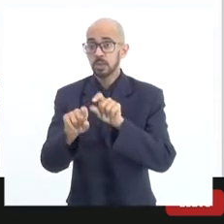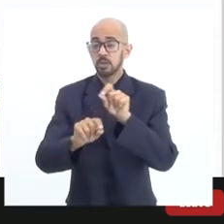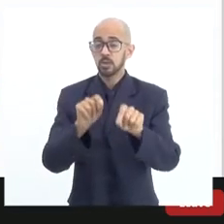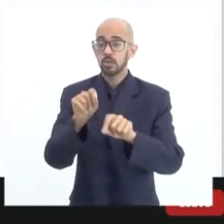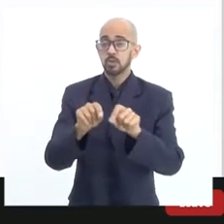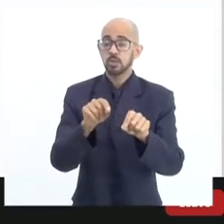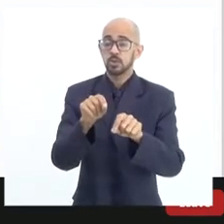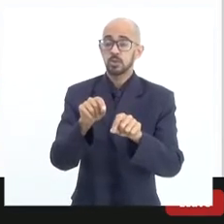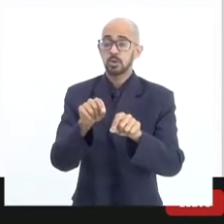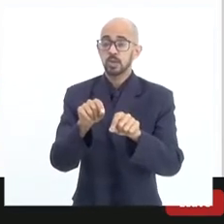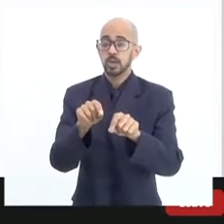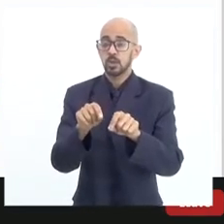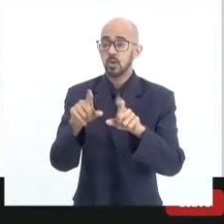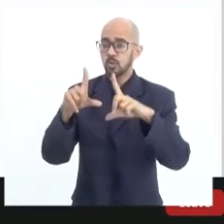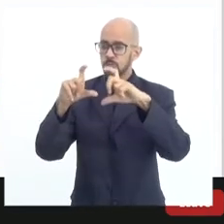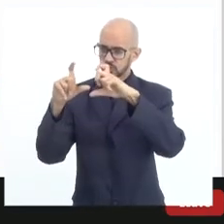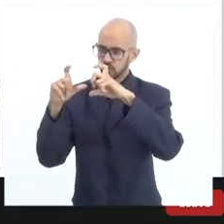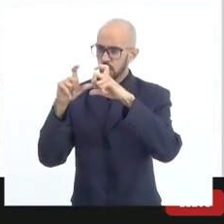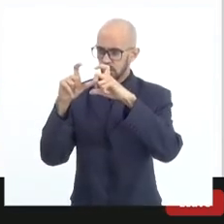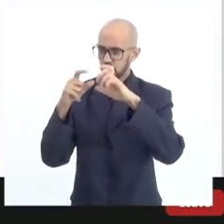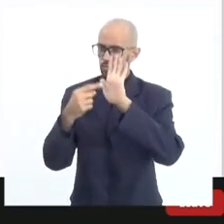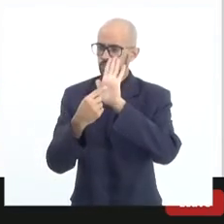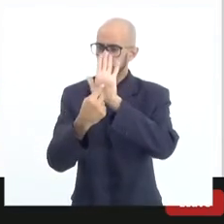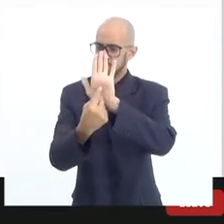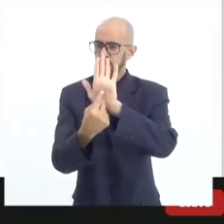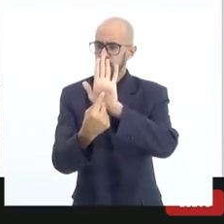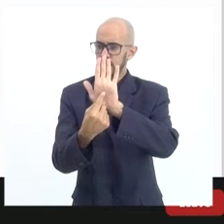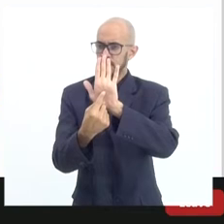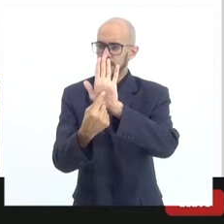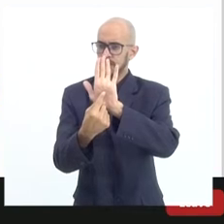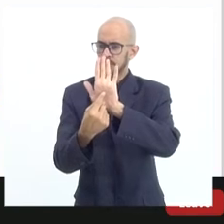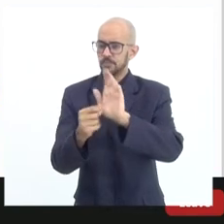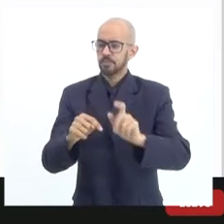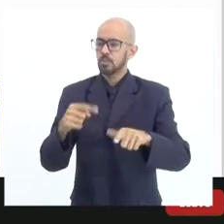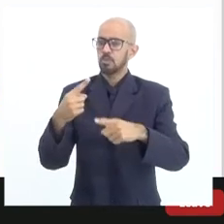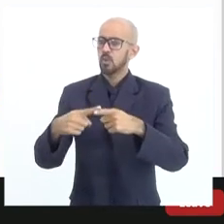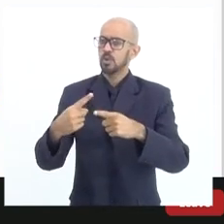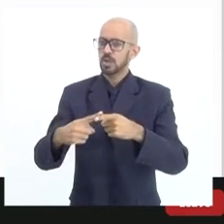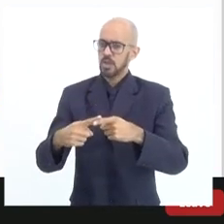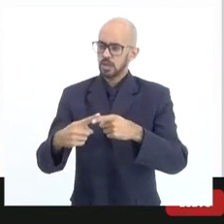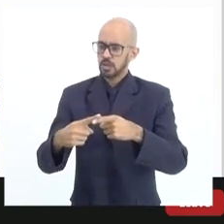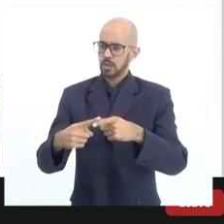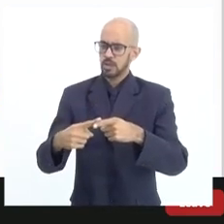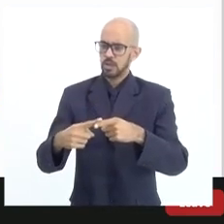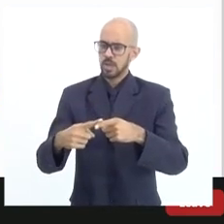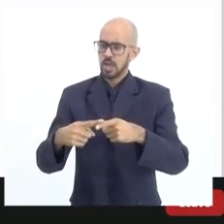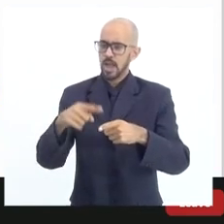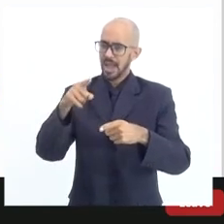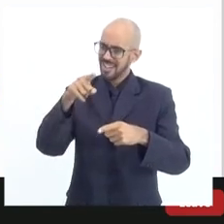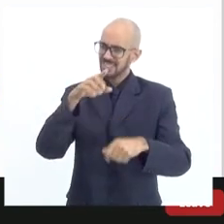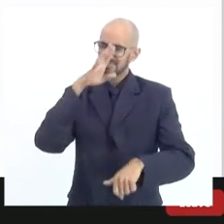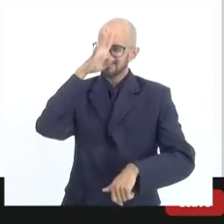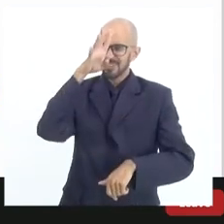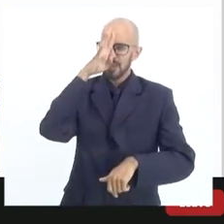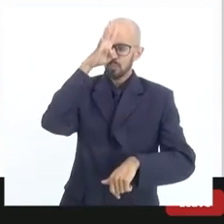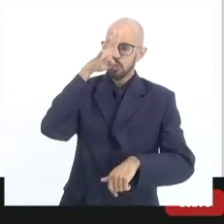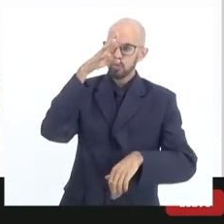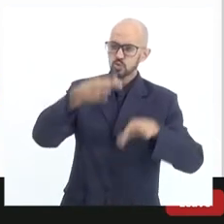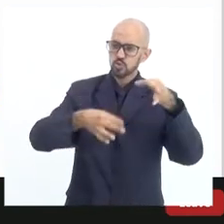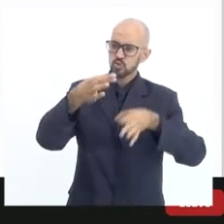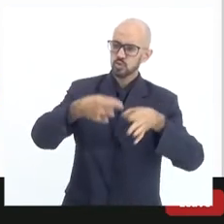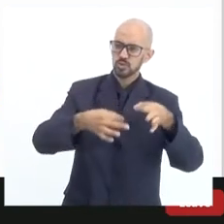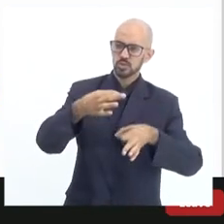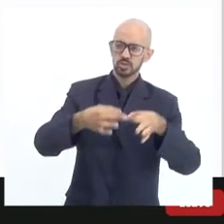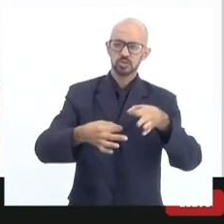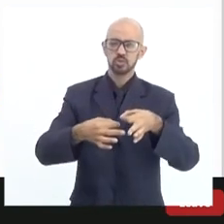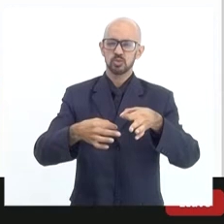Criança, com algumas imagens que temos no nosso acervo. Por quê? Porque essa aberração jurídica é aberração